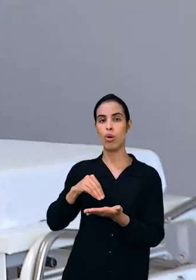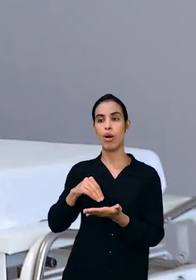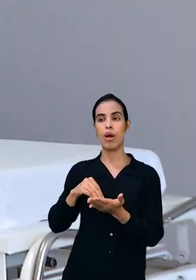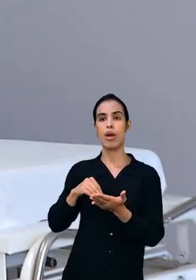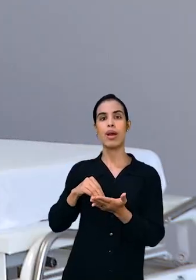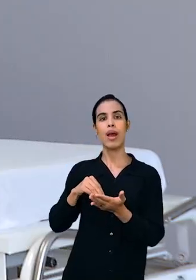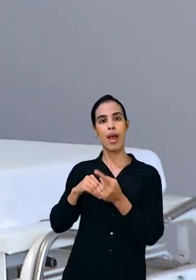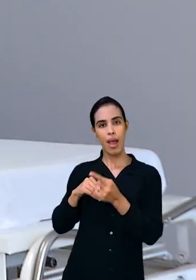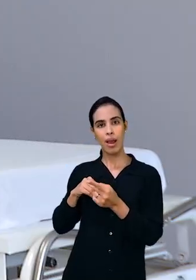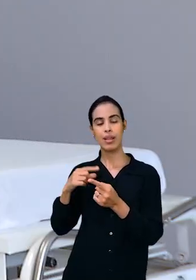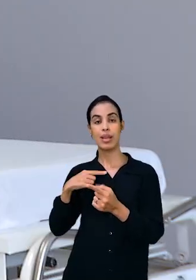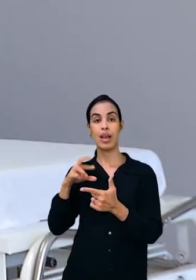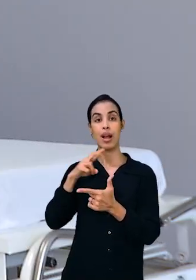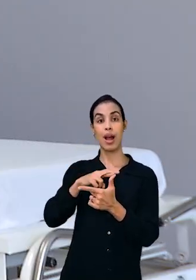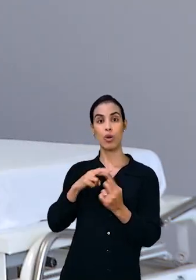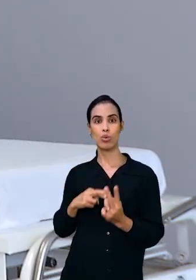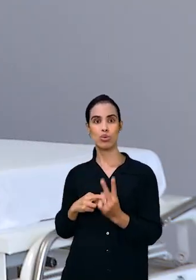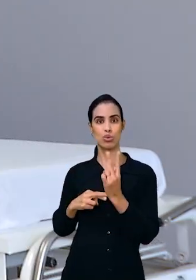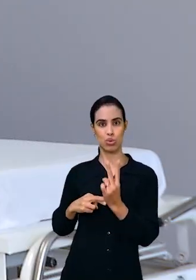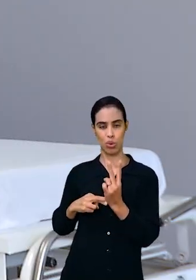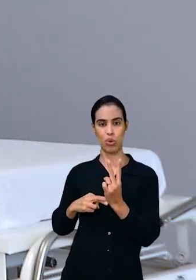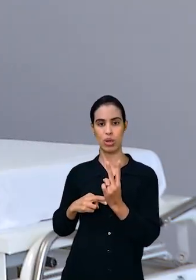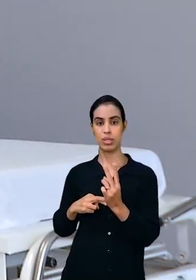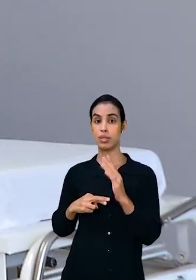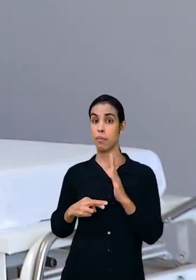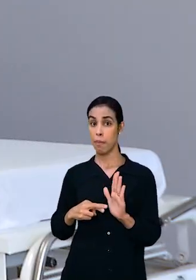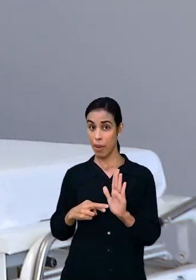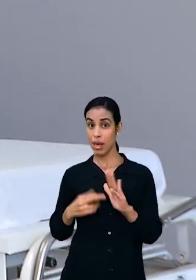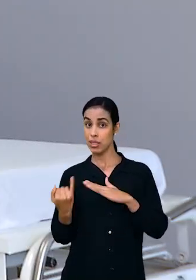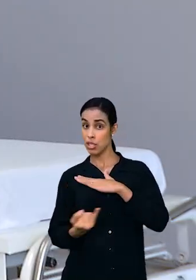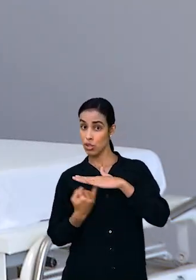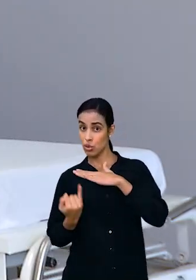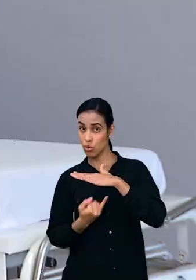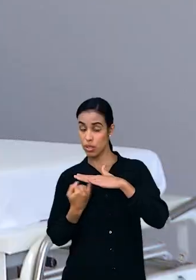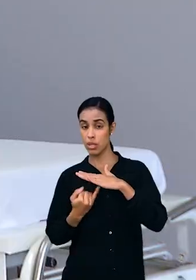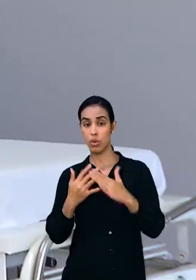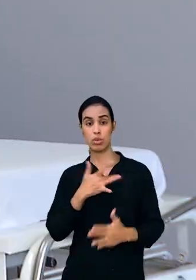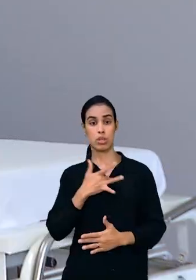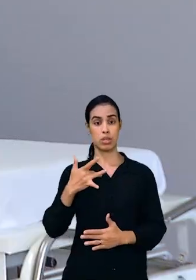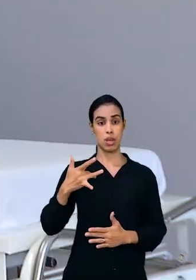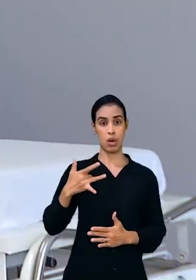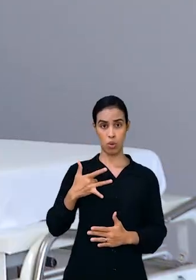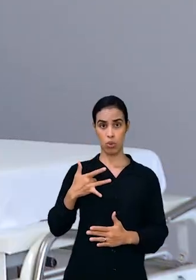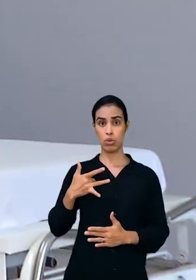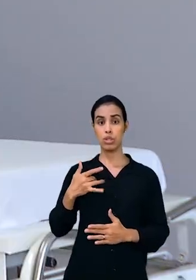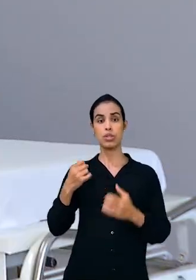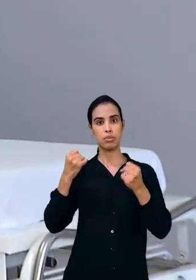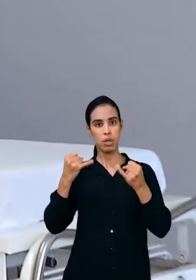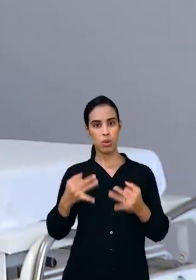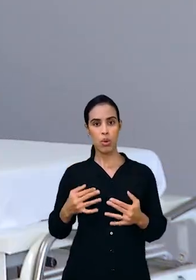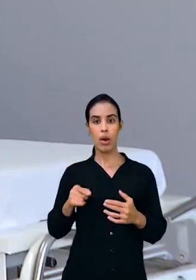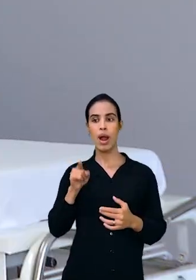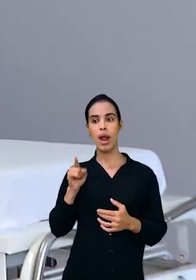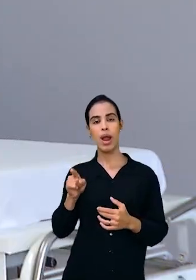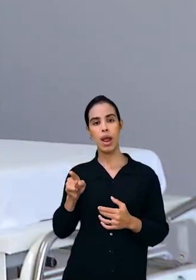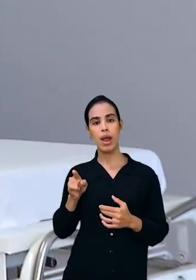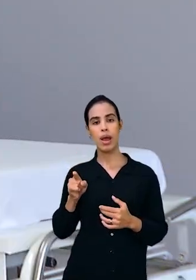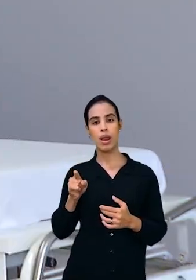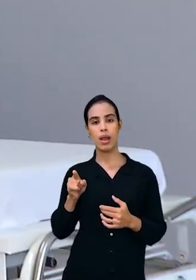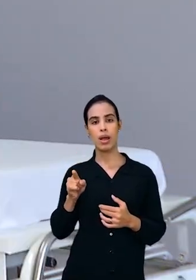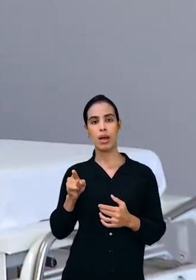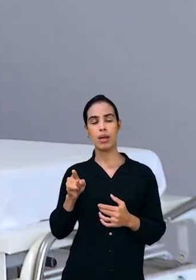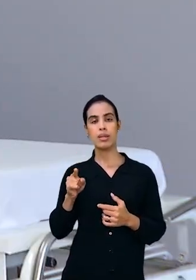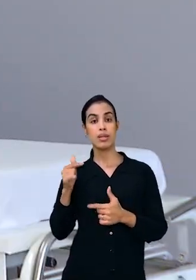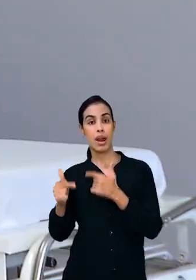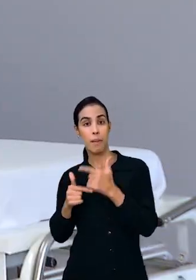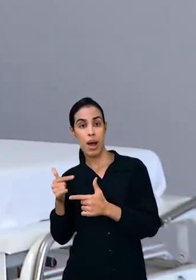o acúmulo de 2 cargos públicos. Para a instituição de saúde, a carga horária excessiva não respeitava o intervalo